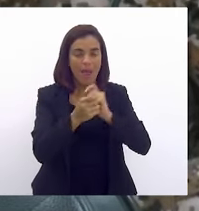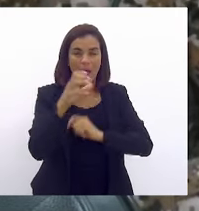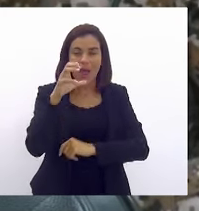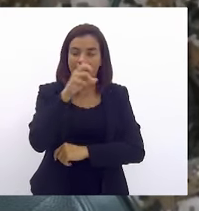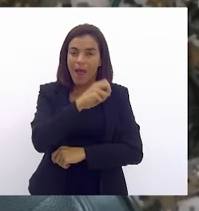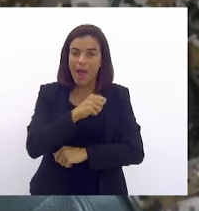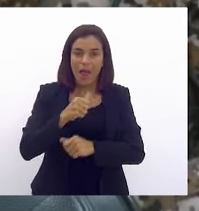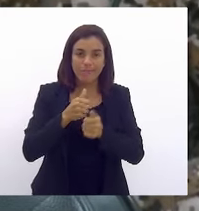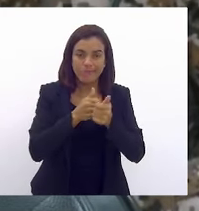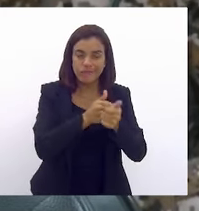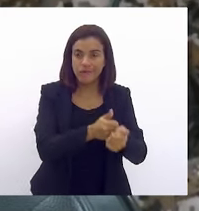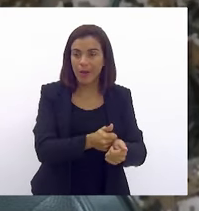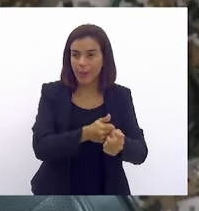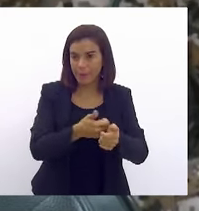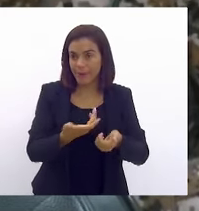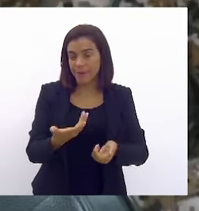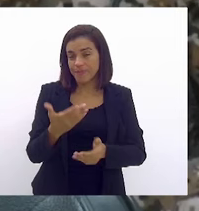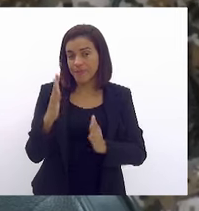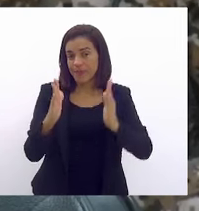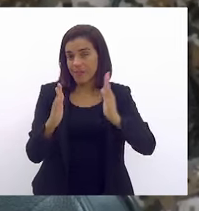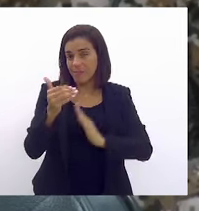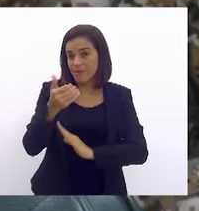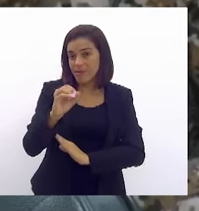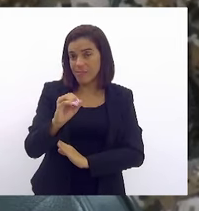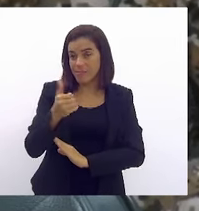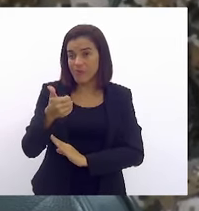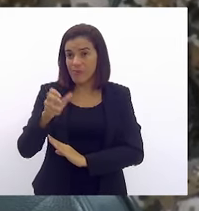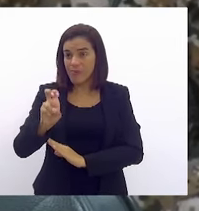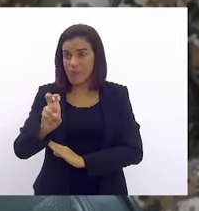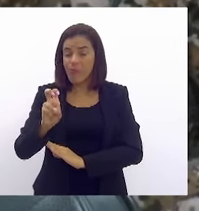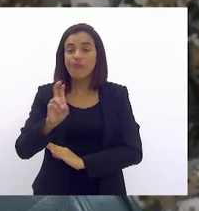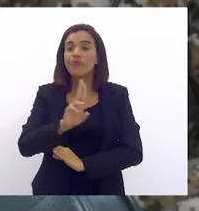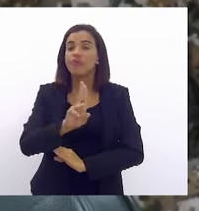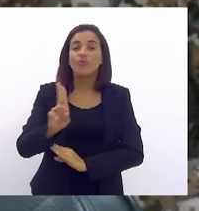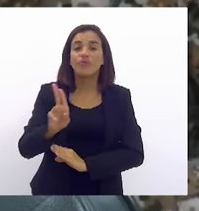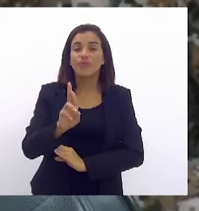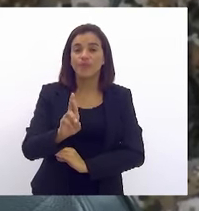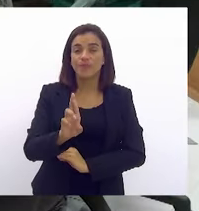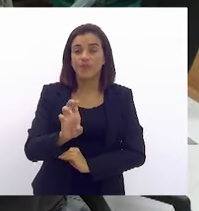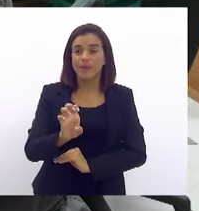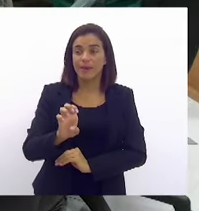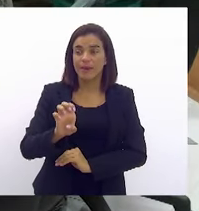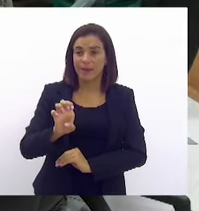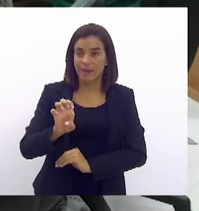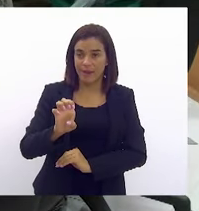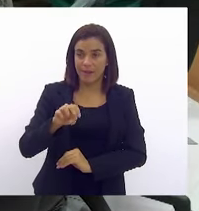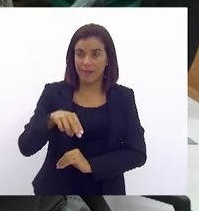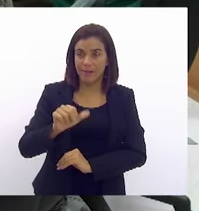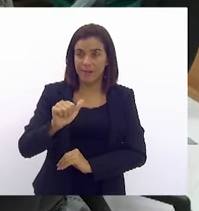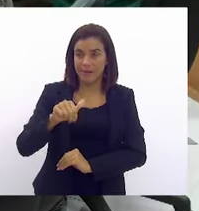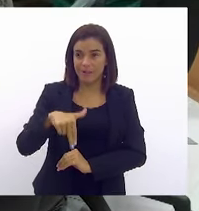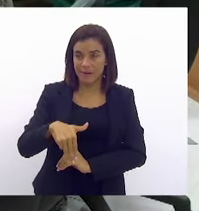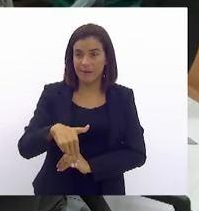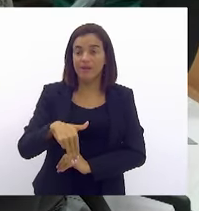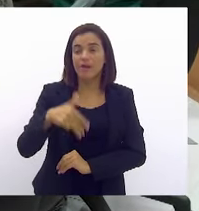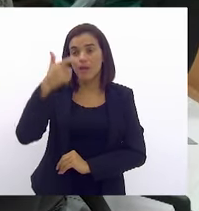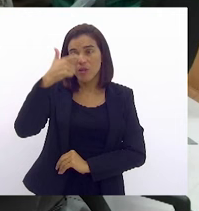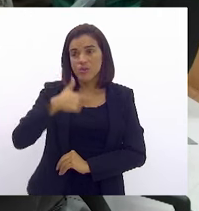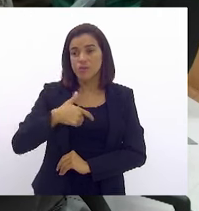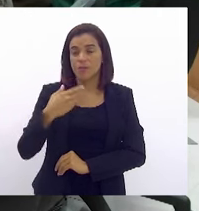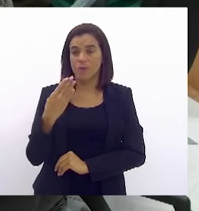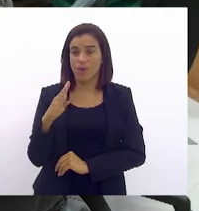dos últimos 10, 15 anos. Me dá uma parte, qual é o seu nome? Renan. Você... Eu sou biólogo,